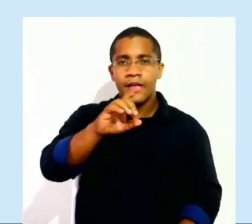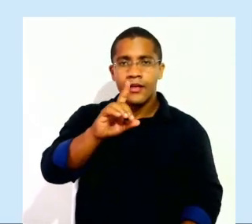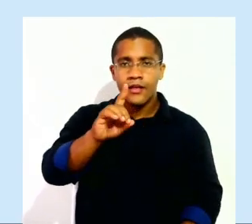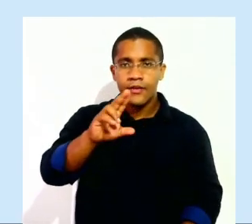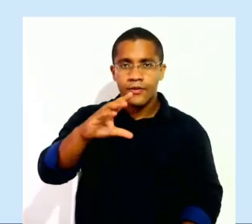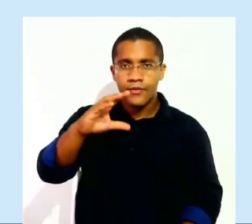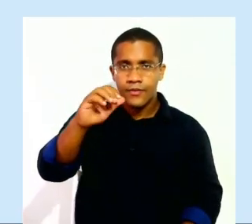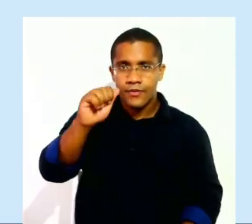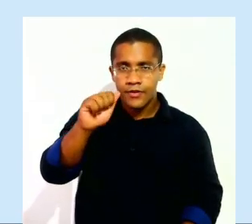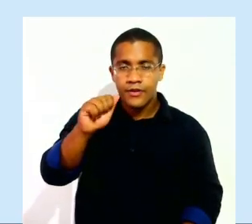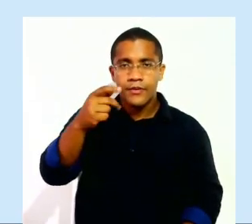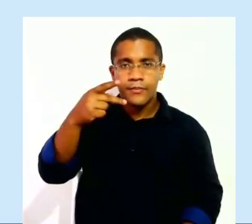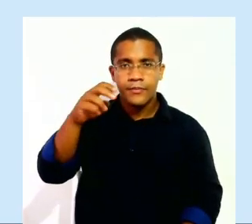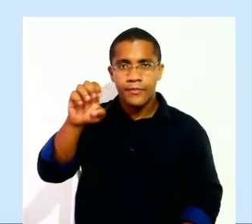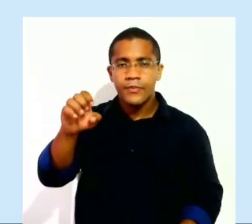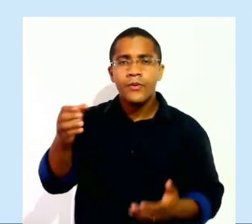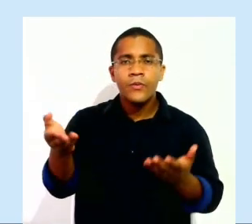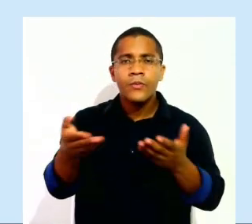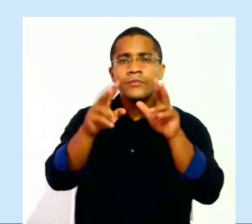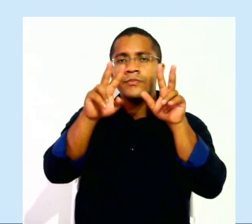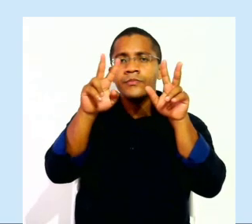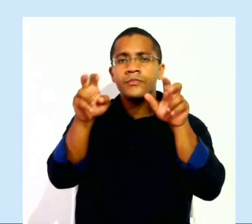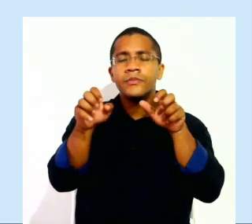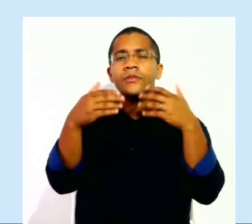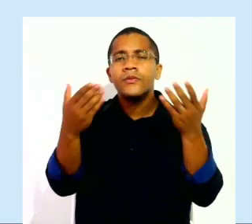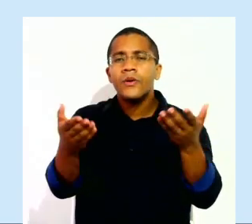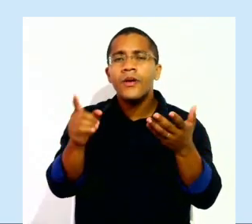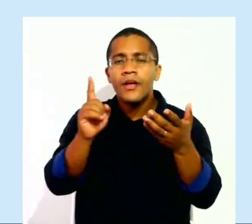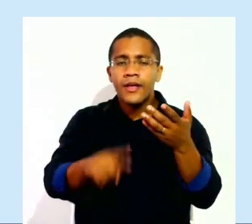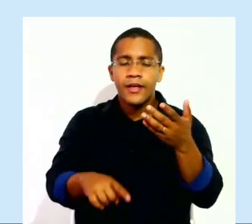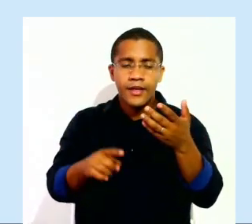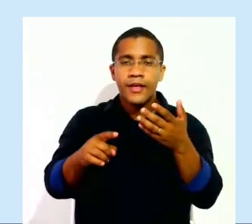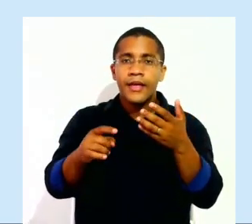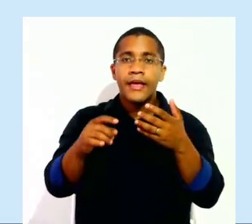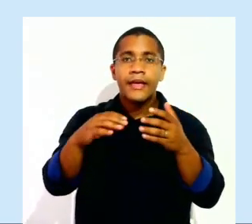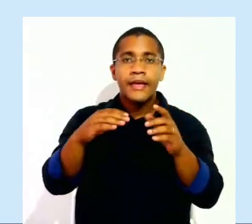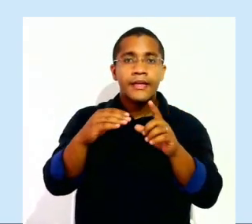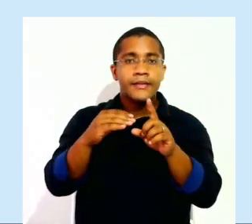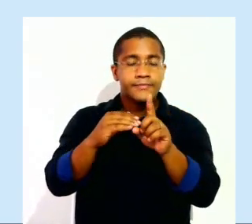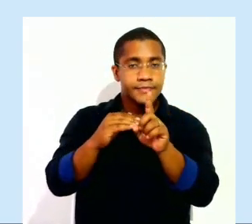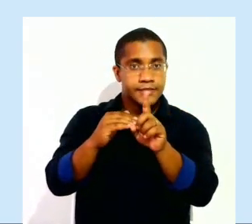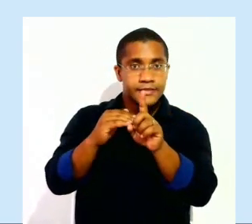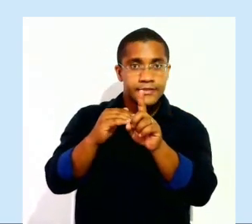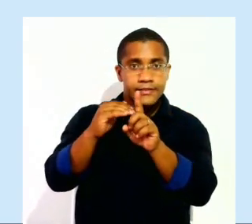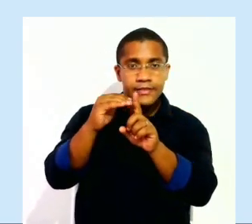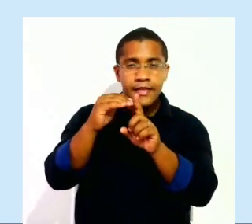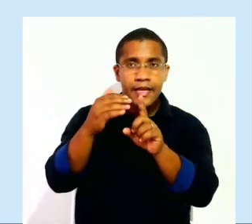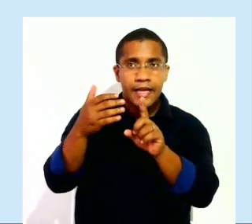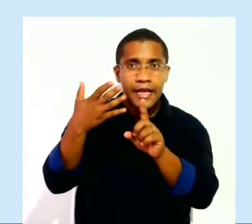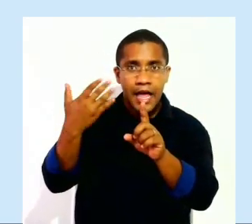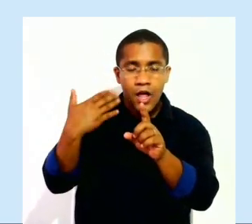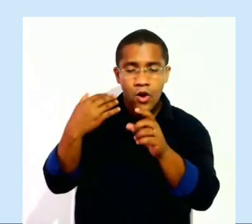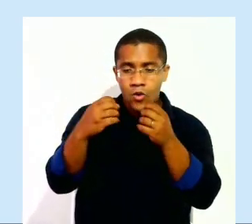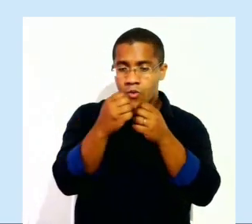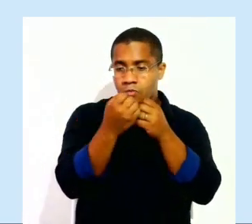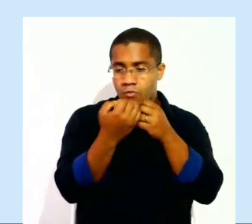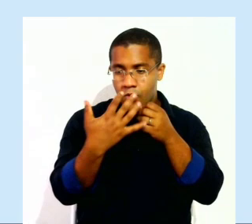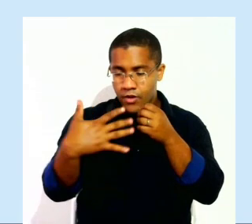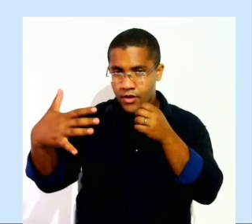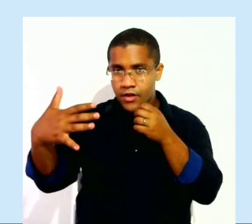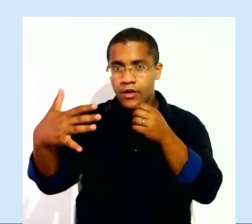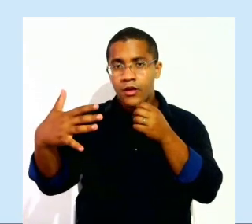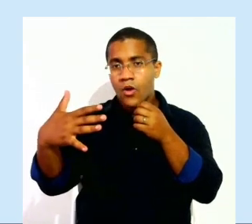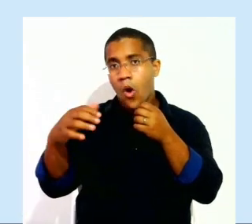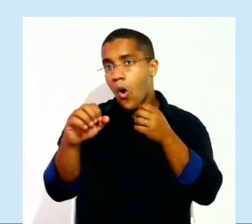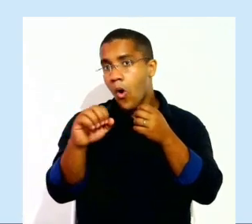EducaPE, onde o nosso conteúdo vai ser sobre condutores e isolantes de calor e